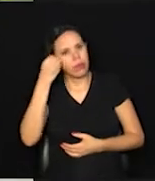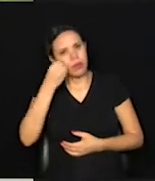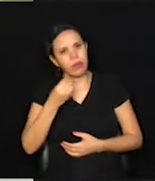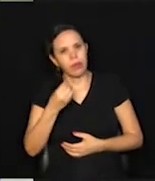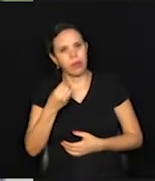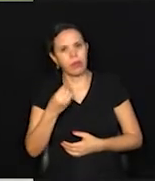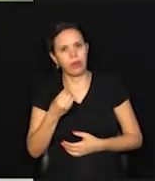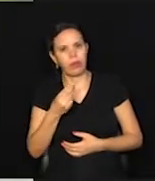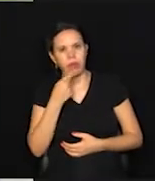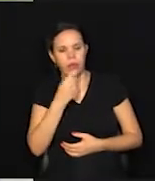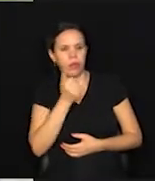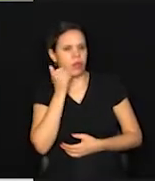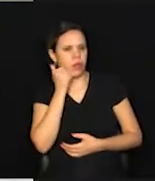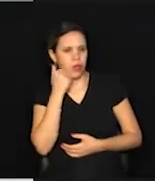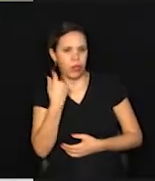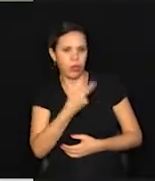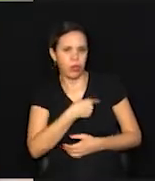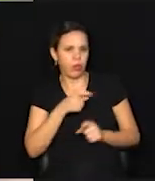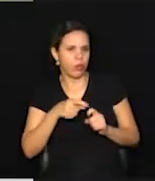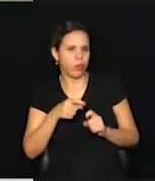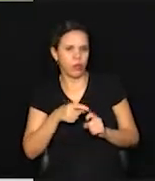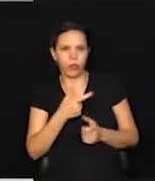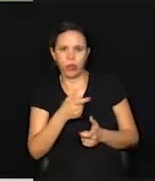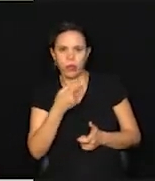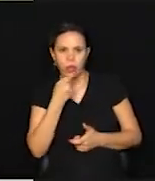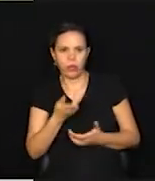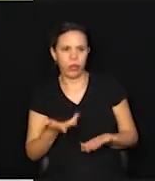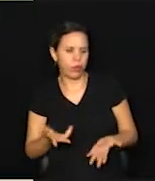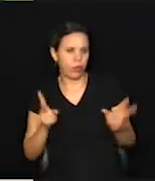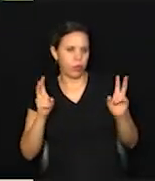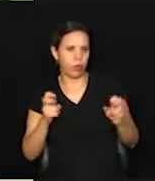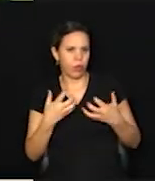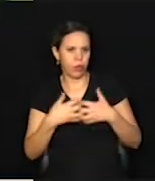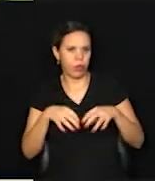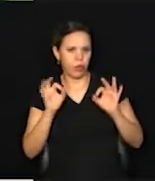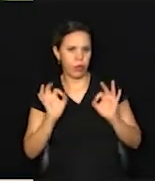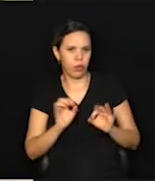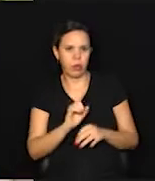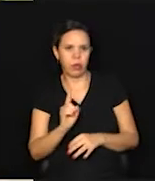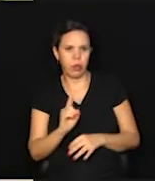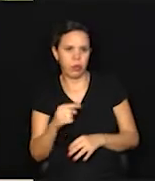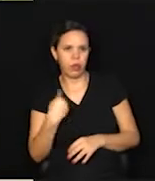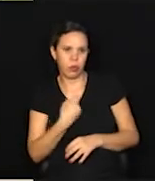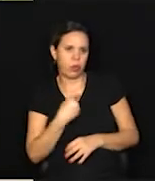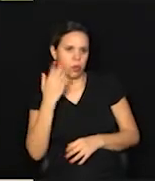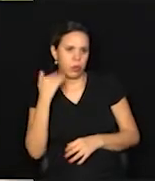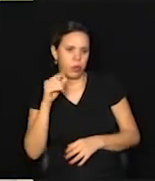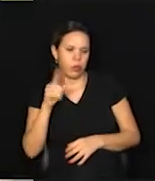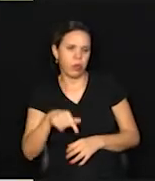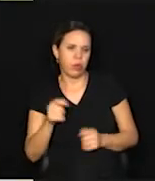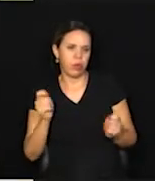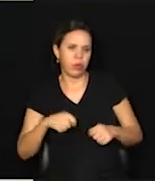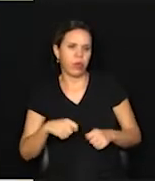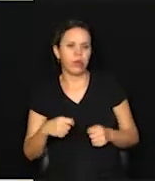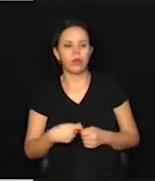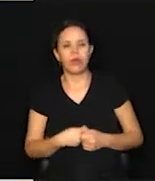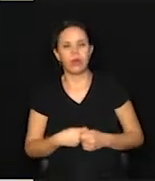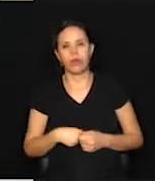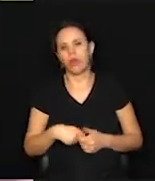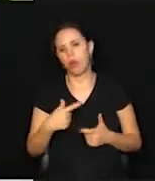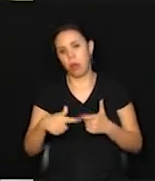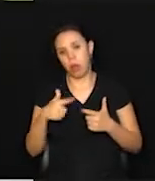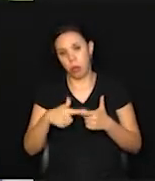digo a ciência, nós médicos, ninguém experiência para falar sobre o que funcionava e o que não funcionava. Nós sabíamos apenas que ela era capaz de produzir uma síndrome